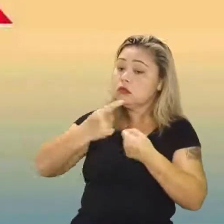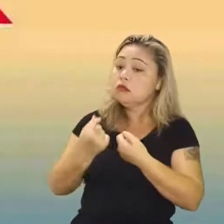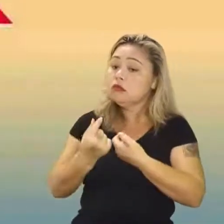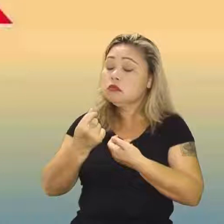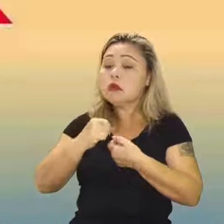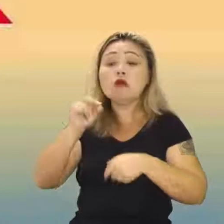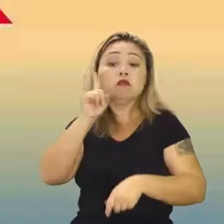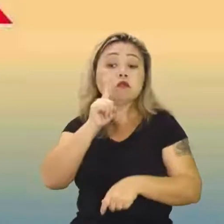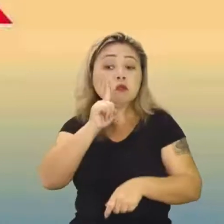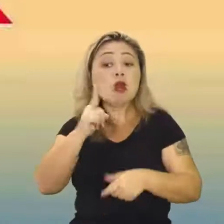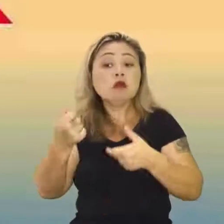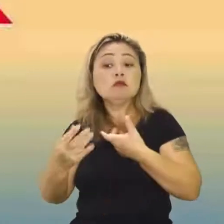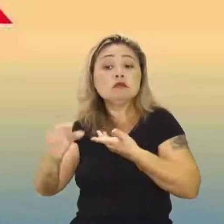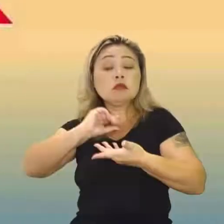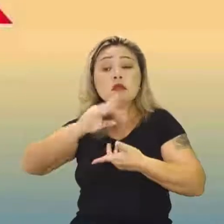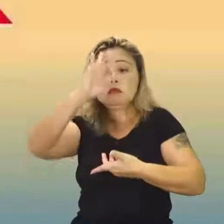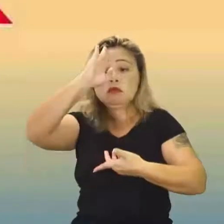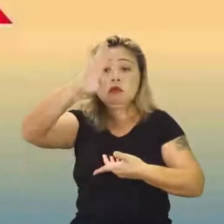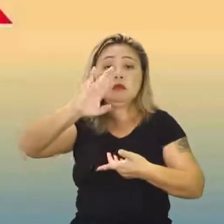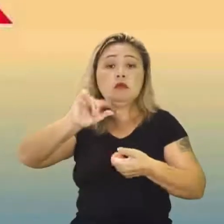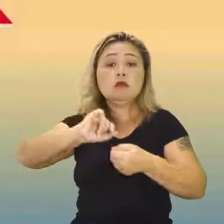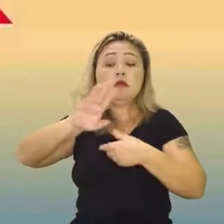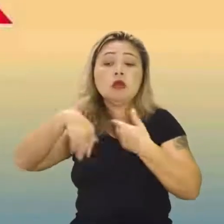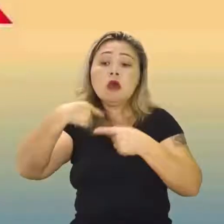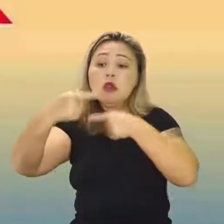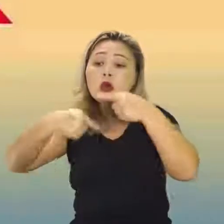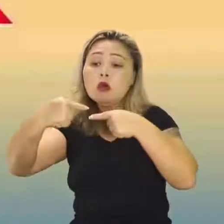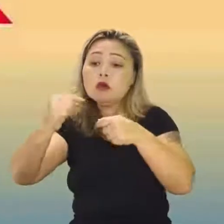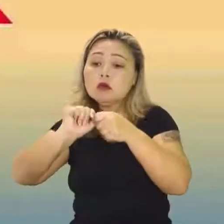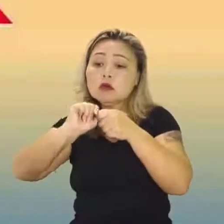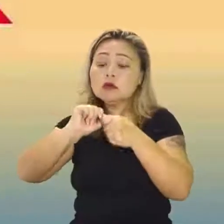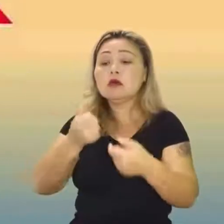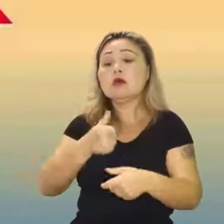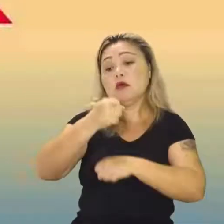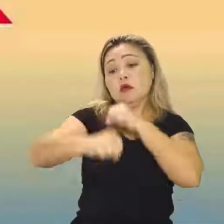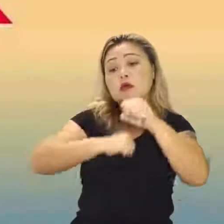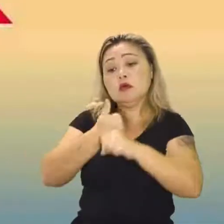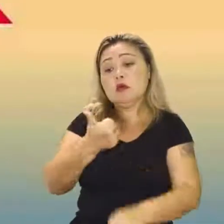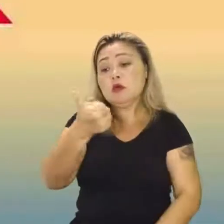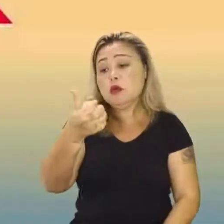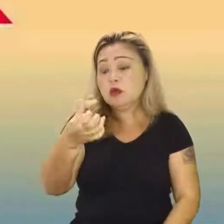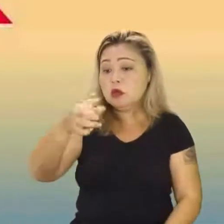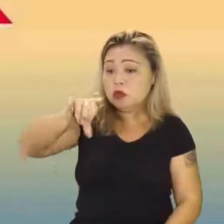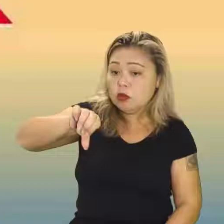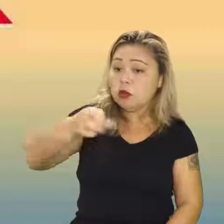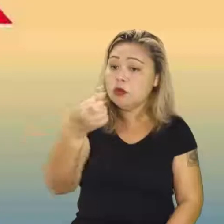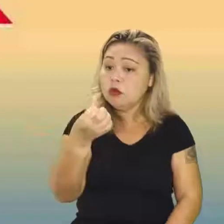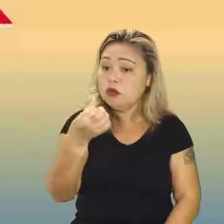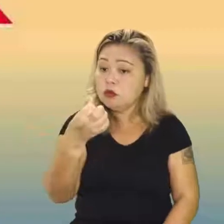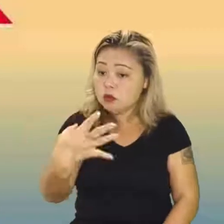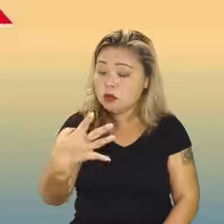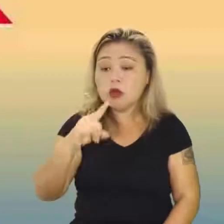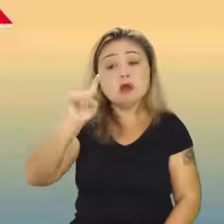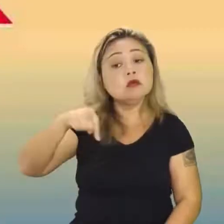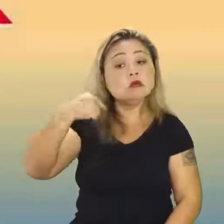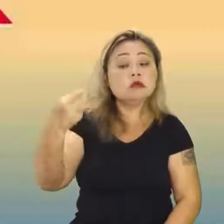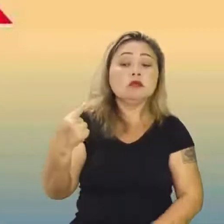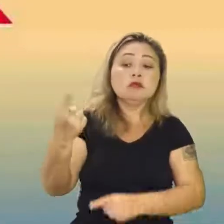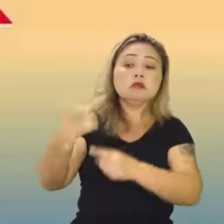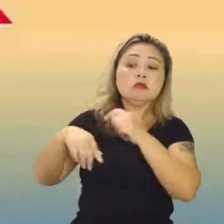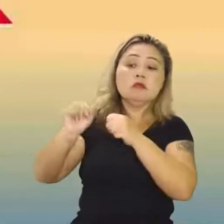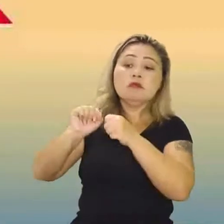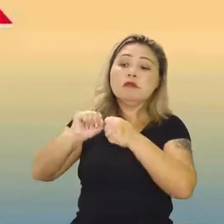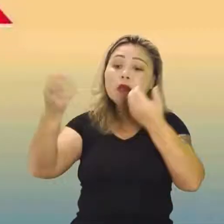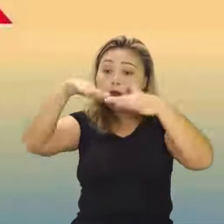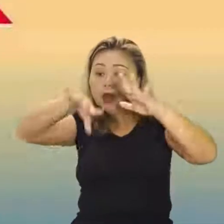capital norte-americano muito grande, principalmente após o golpe de 64, no que nós vamos ver ser chamado naquele momento de